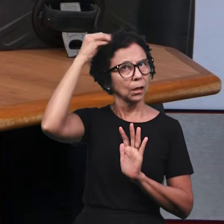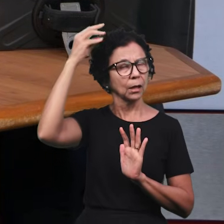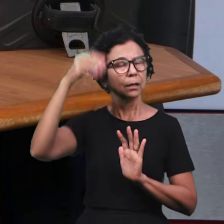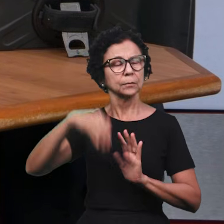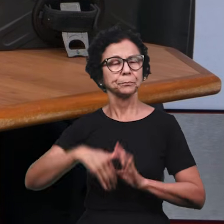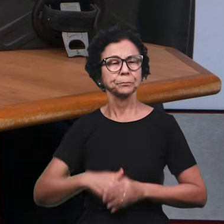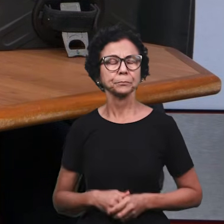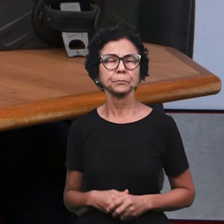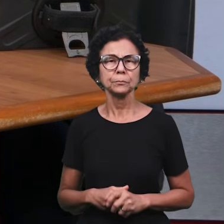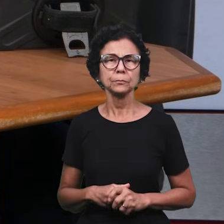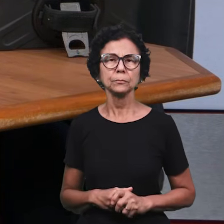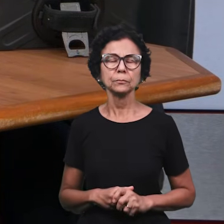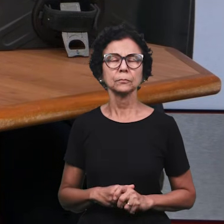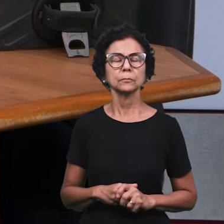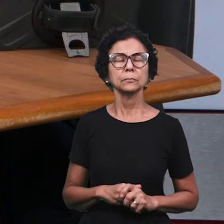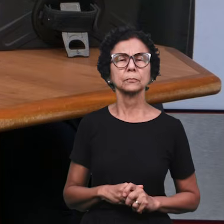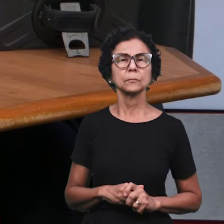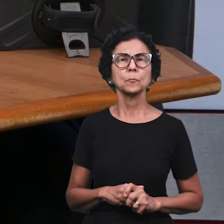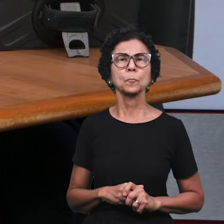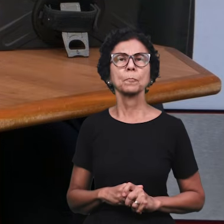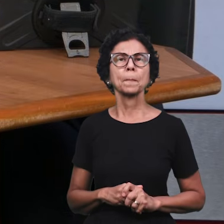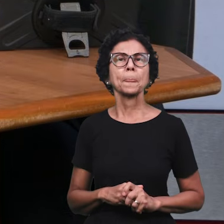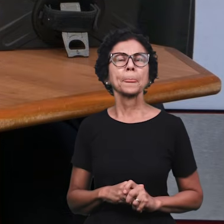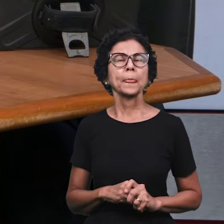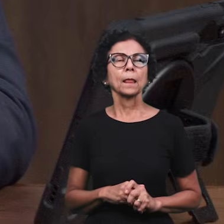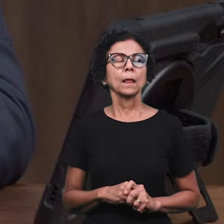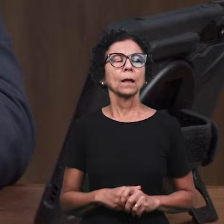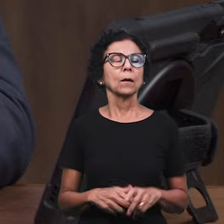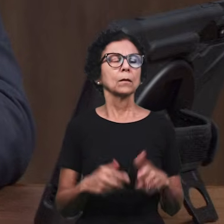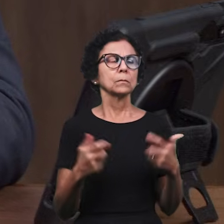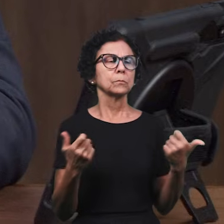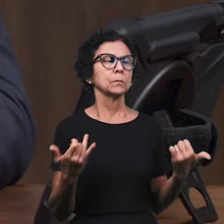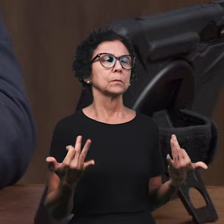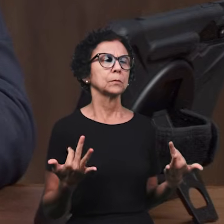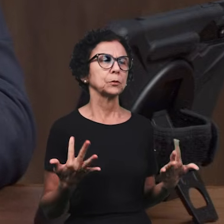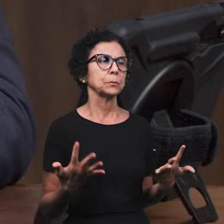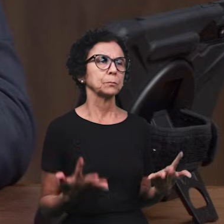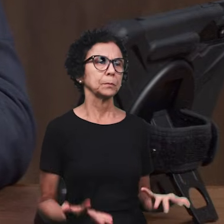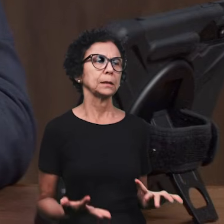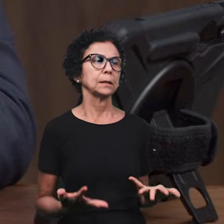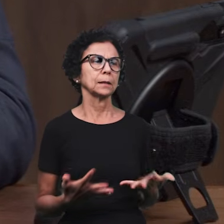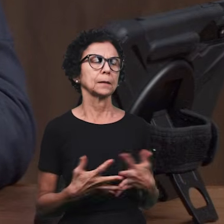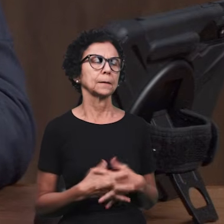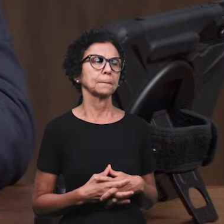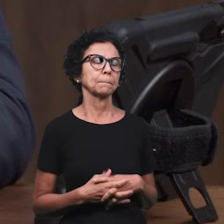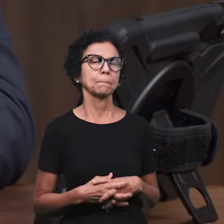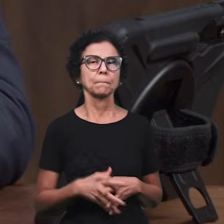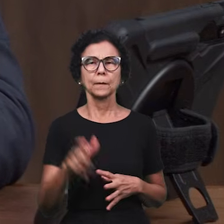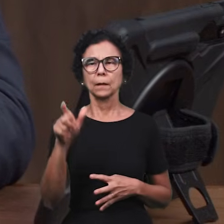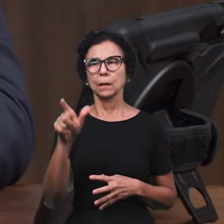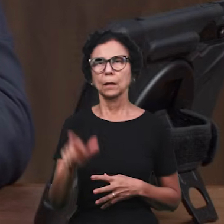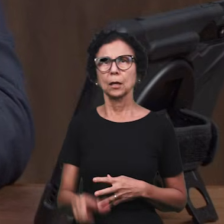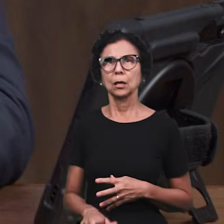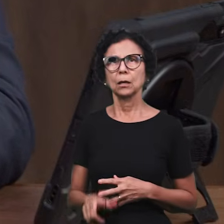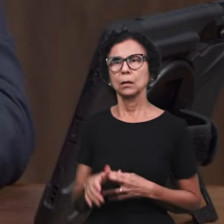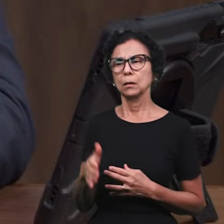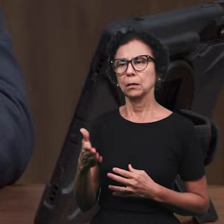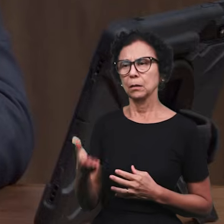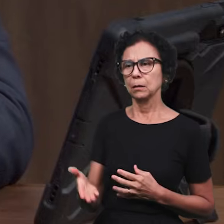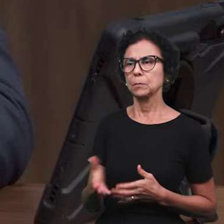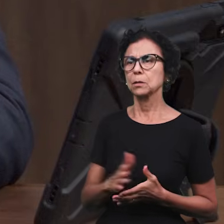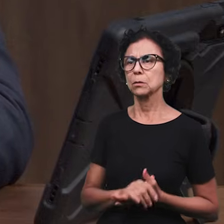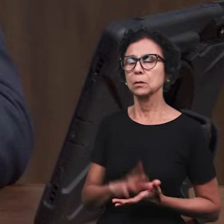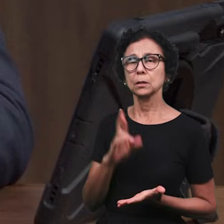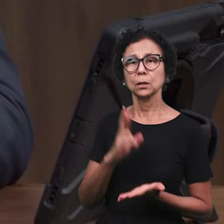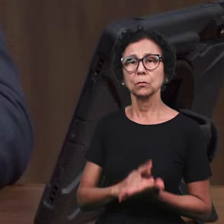você pode dizer aí desse rastreio que você faz nesse paciente que vai se beneficiar e daquele que não vai